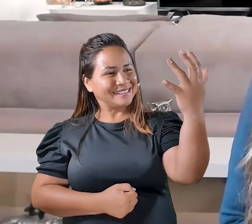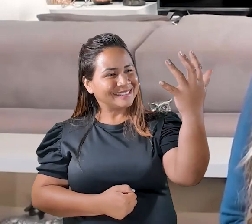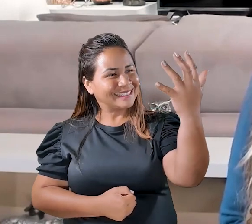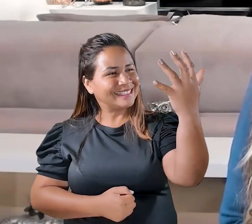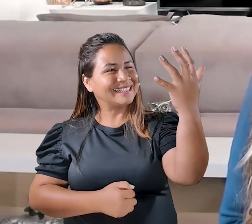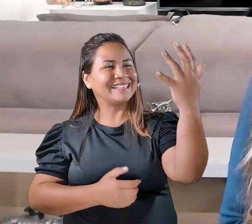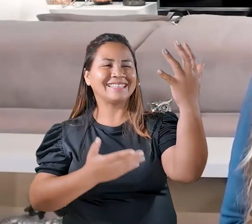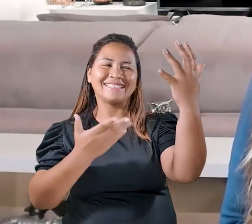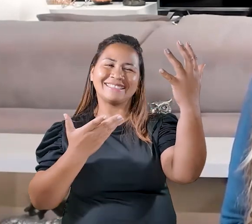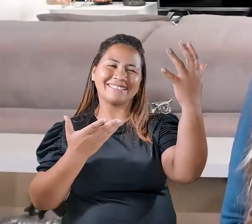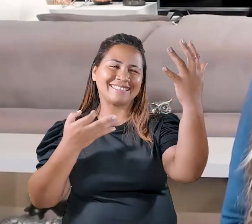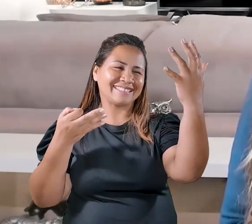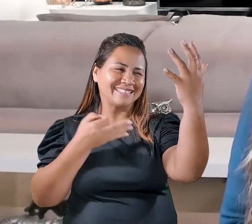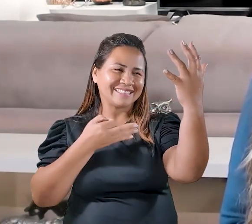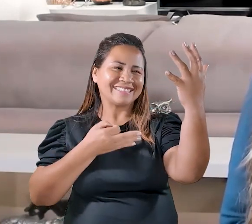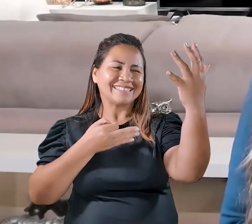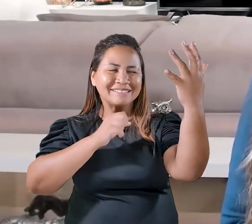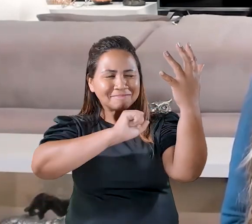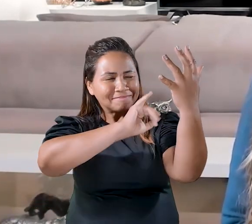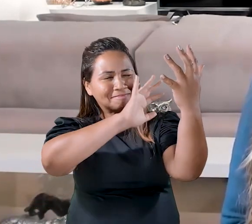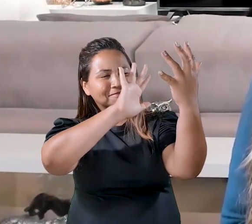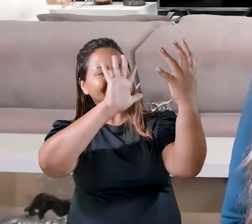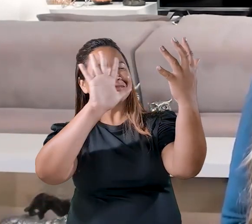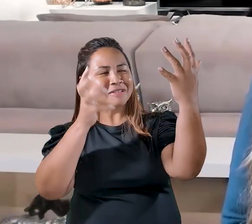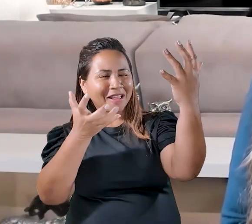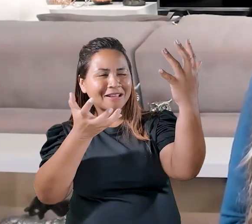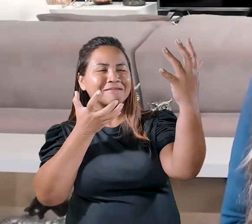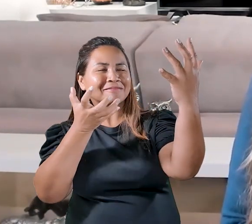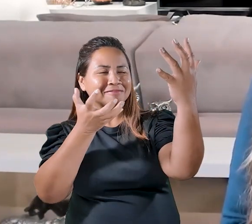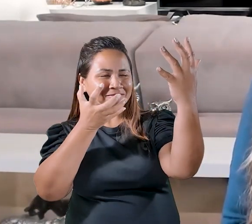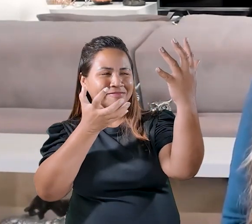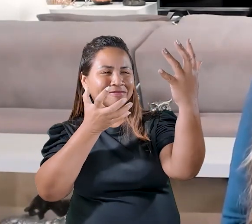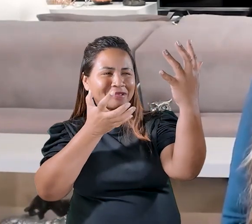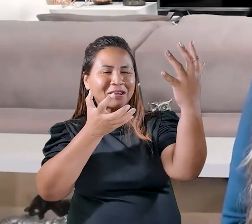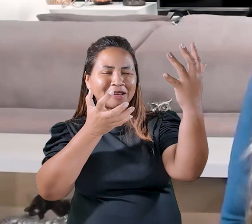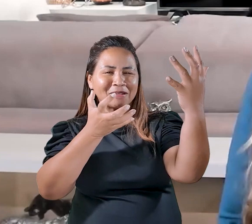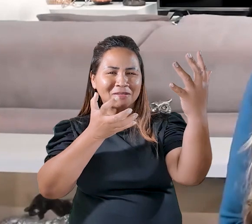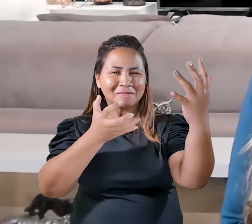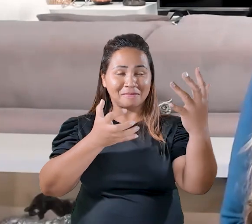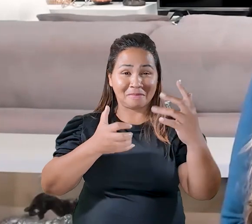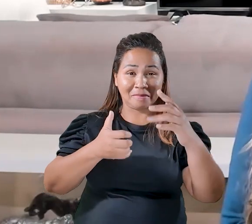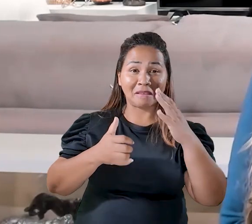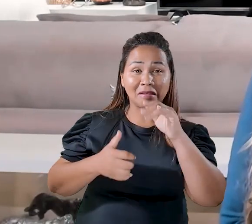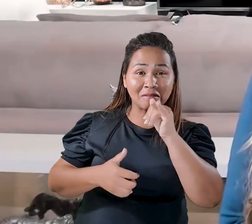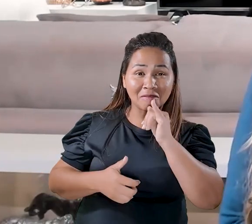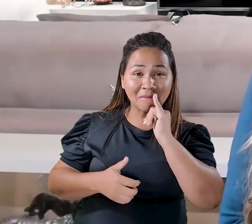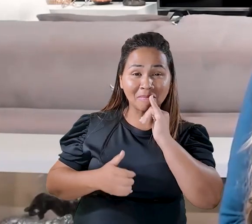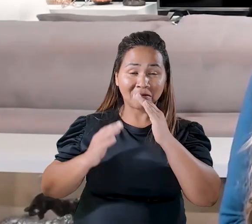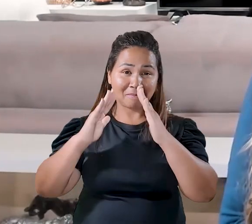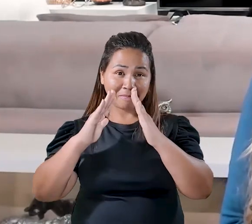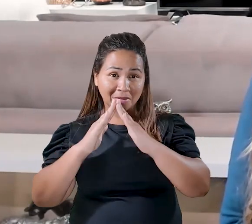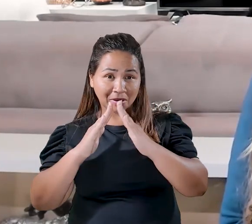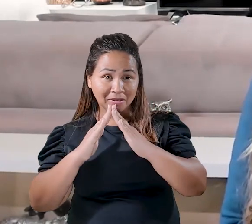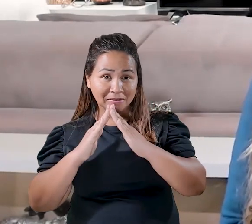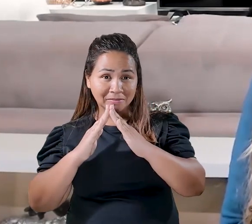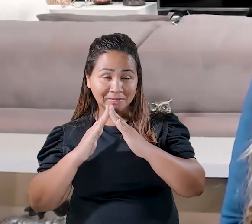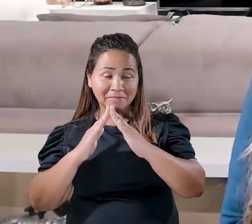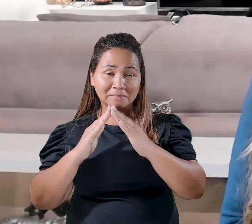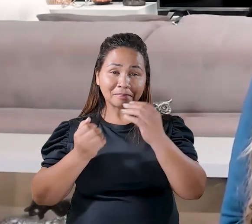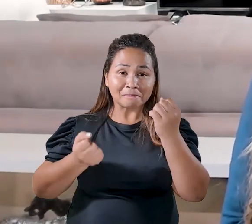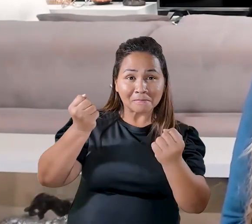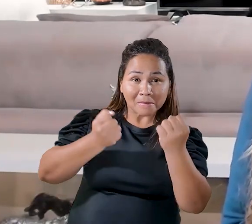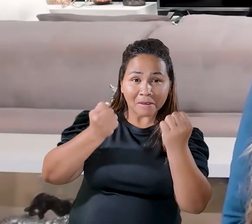Tenha clareza daquilo que você quer. A matéria mesmo, o material. É um carro? É uma